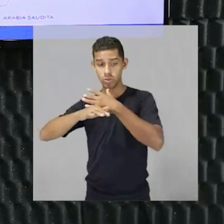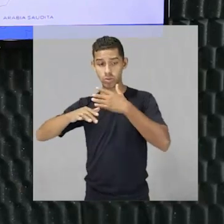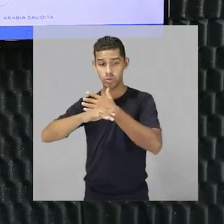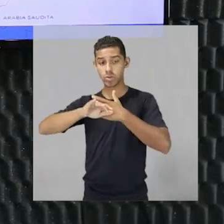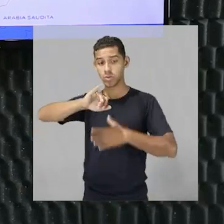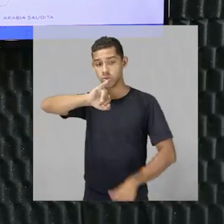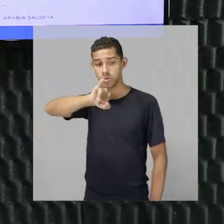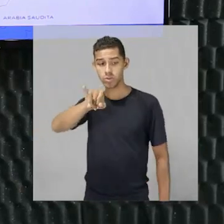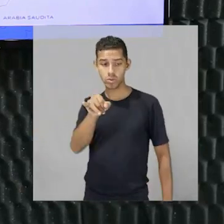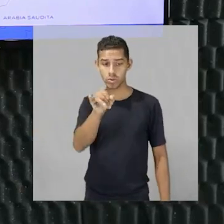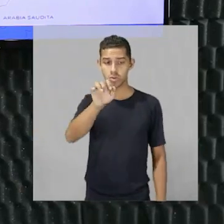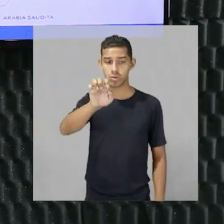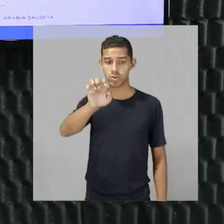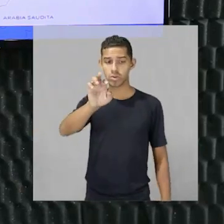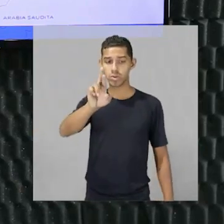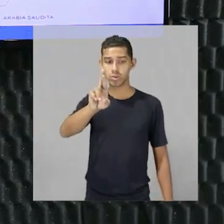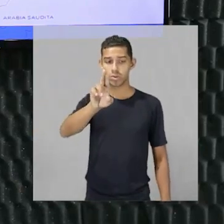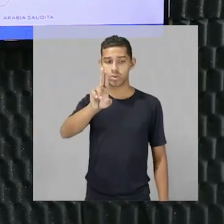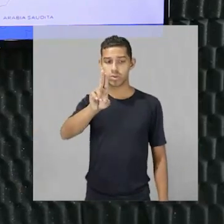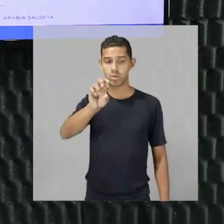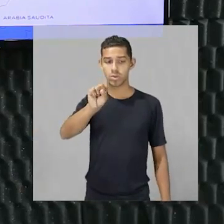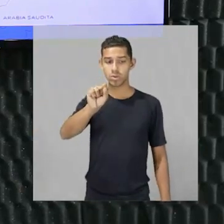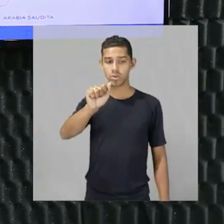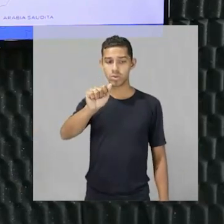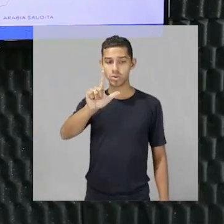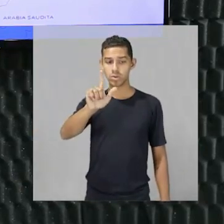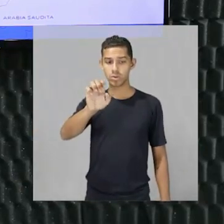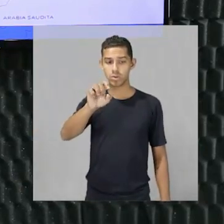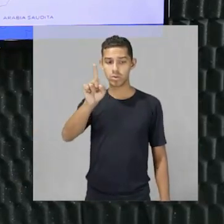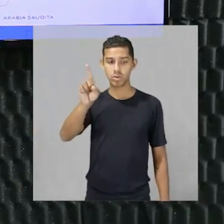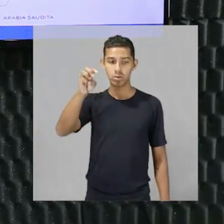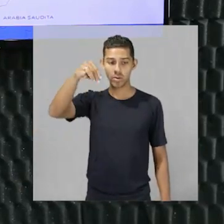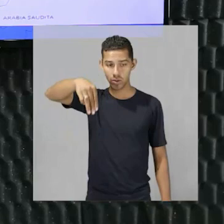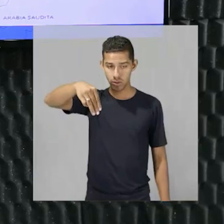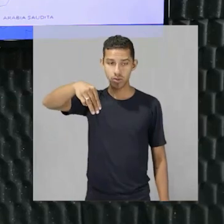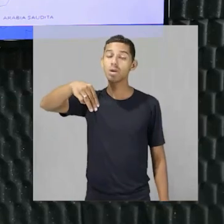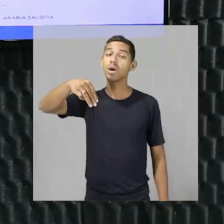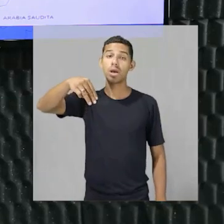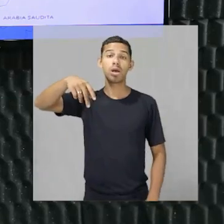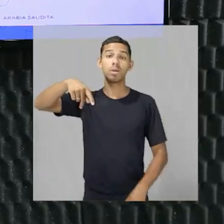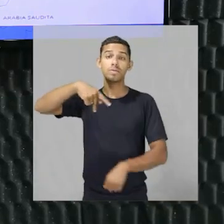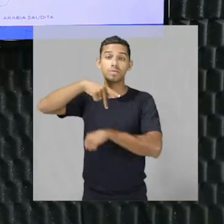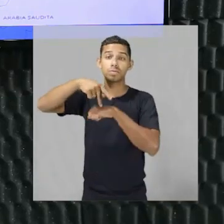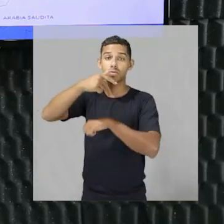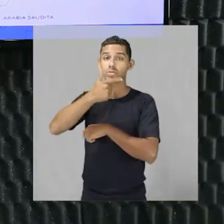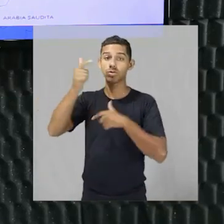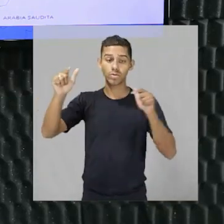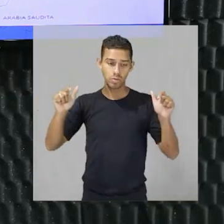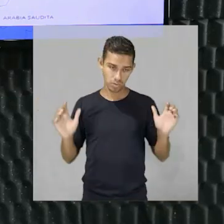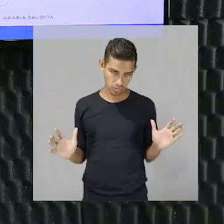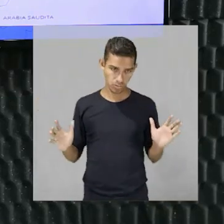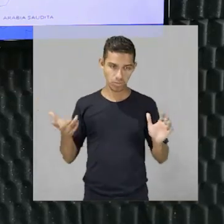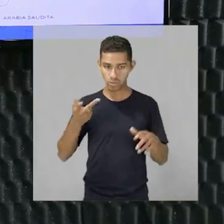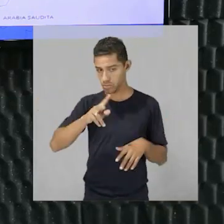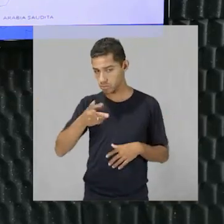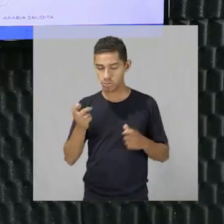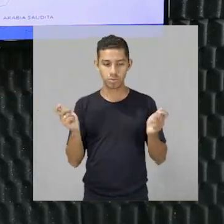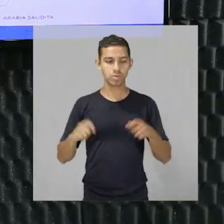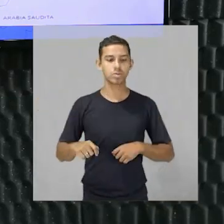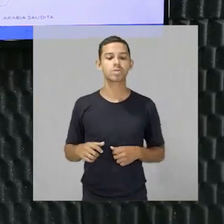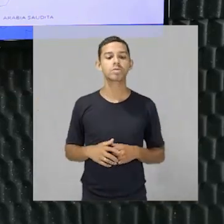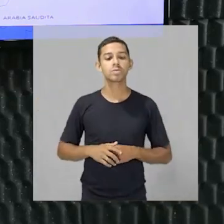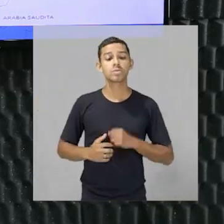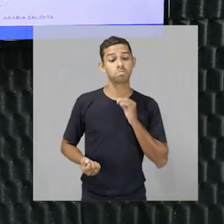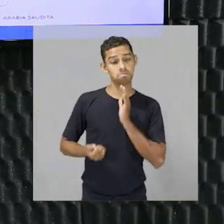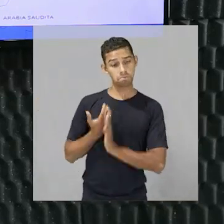que ficou determinada inicialmente como uma área internacional, ou seja, de ambos os povos. O que a gente vai perceber após a criação do Estado de